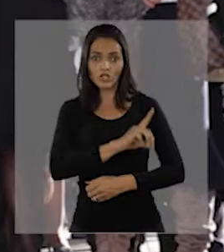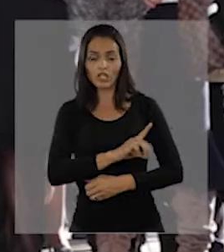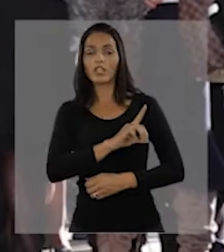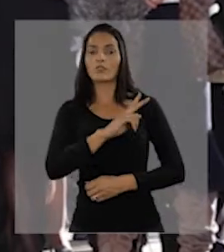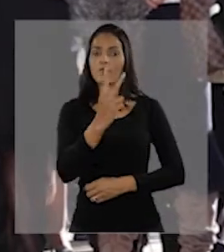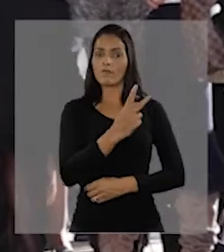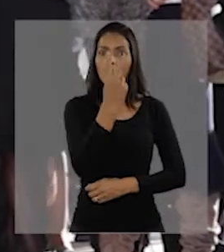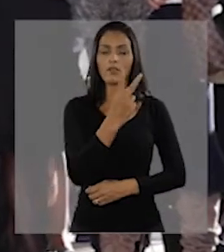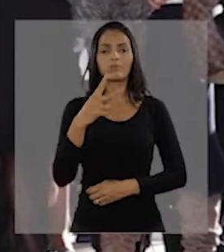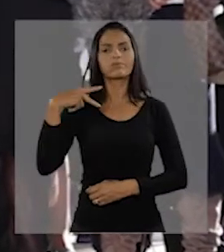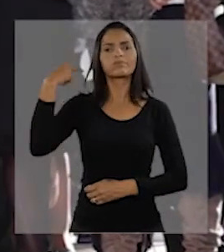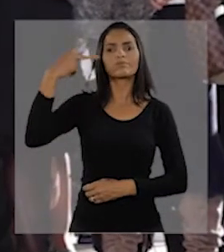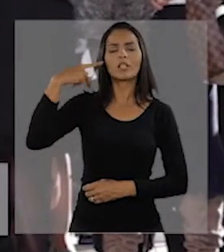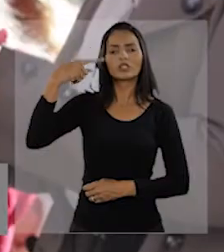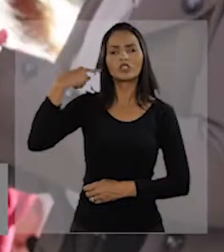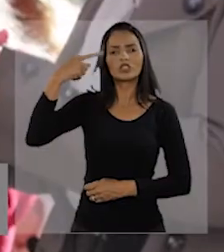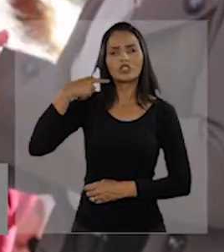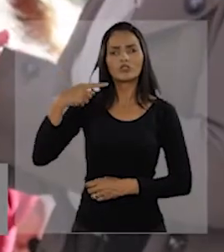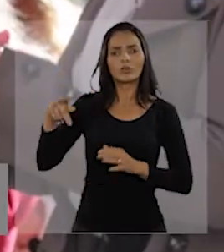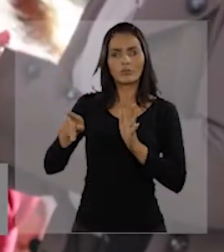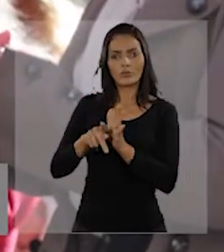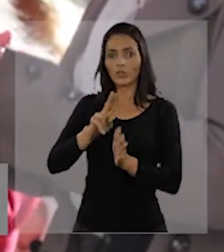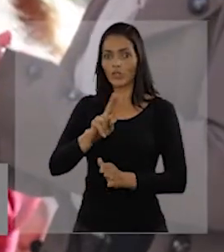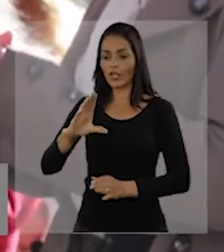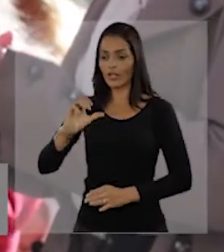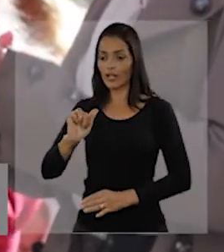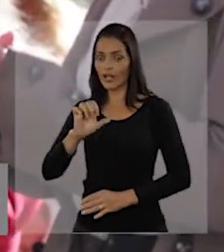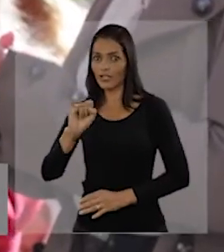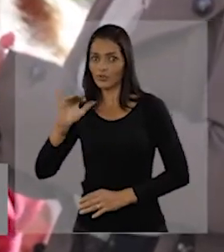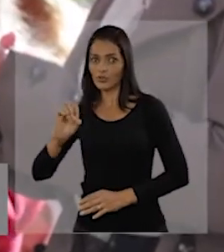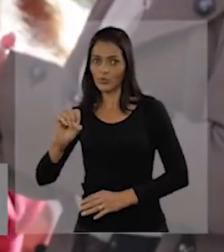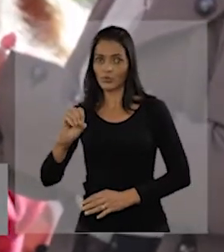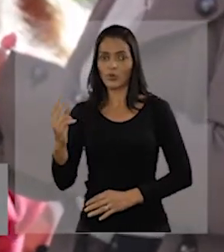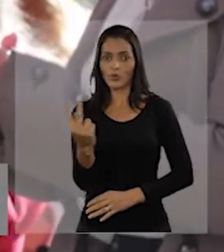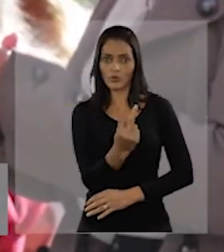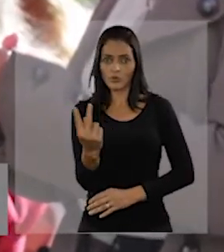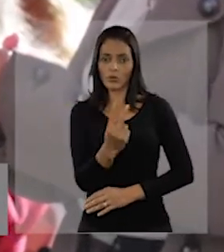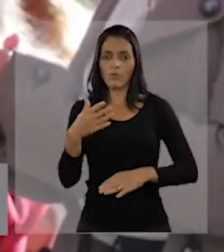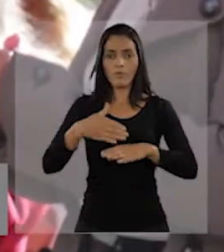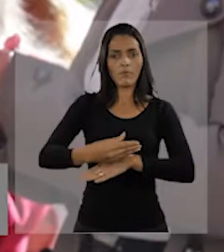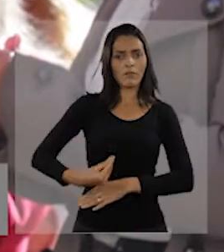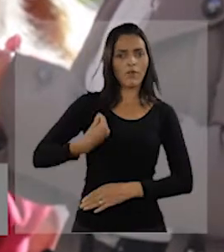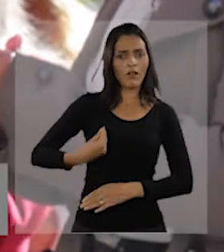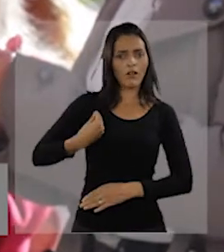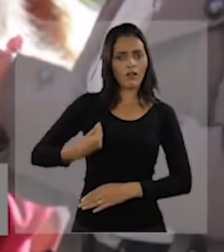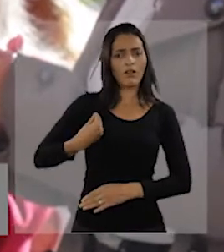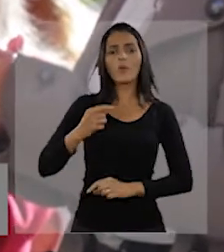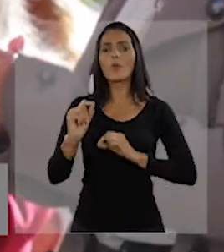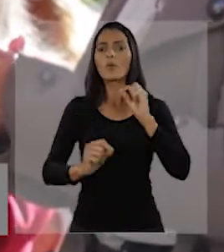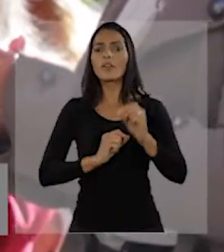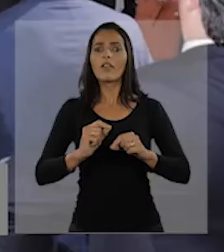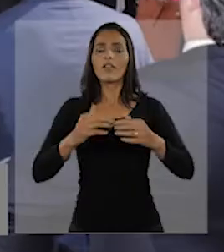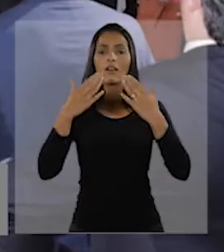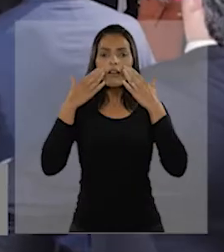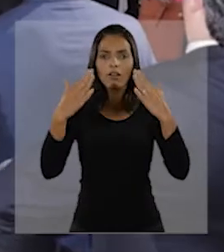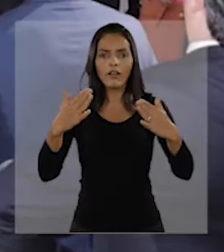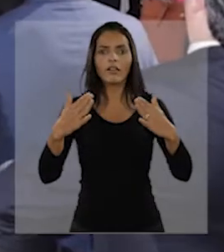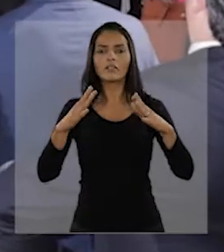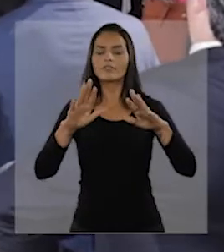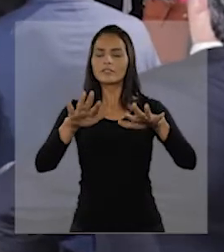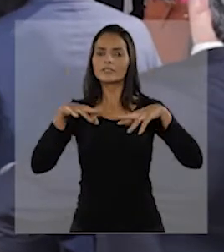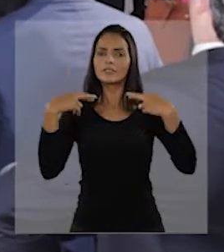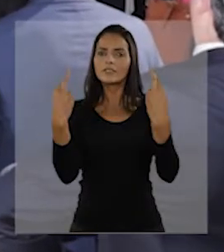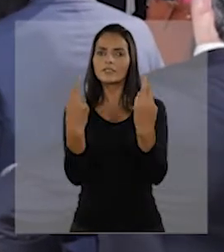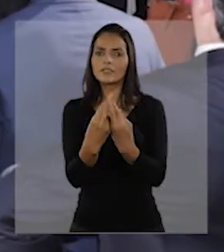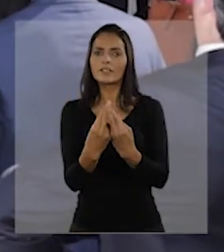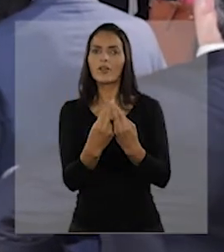Prerrogativas e Valorização da Advocacia, Cássio Lisandro Teles, participaram no início do mês de um desagravo público no